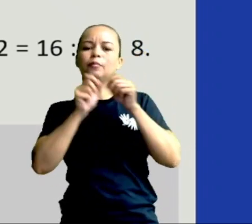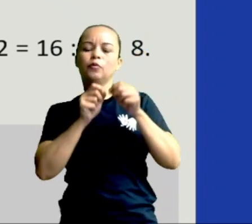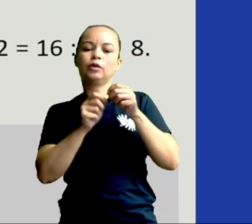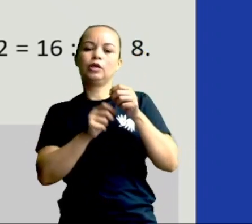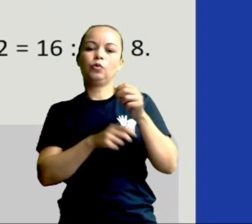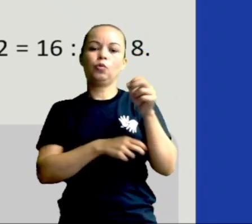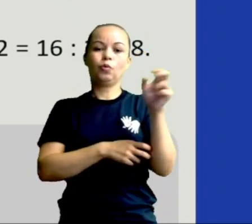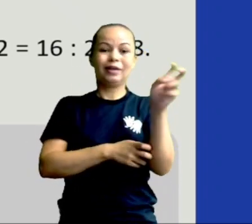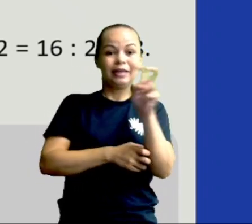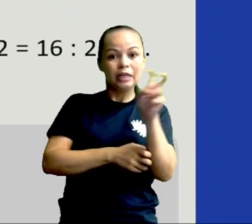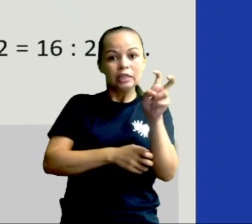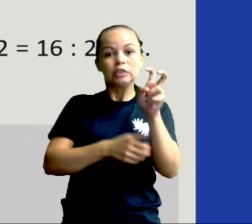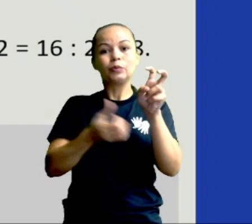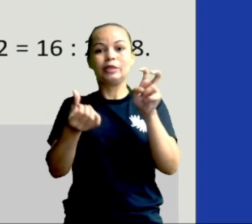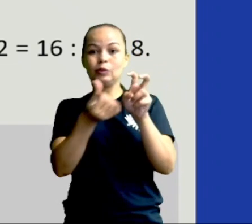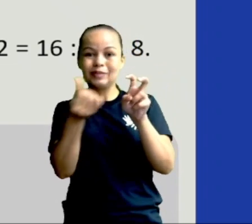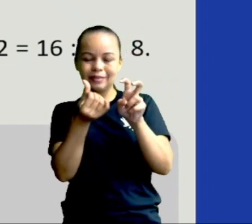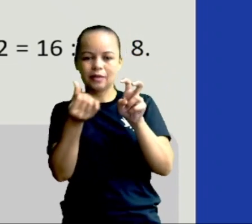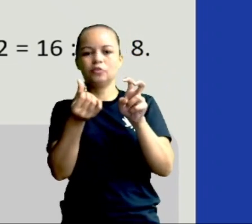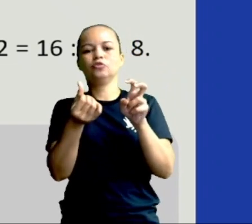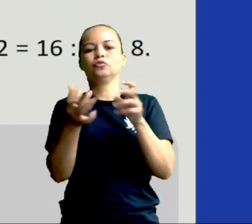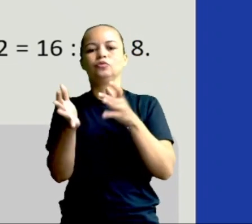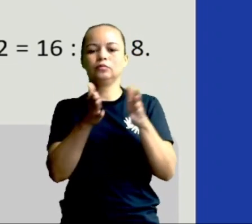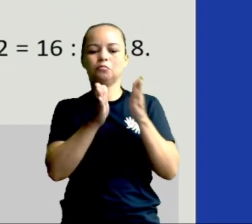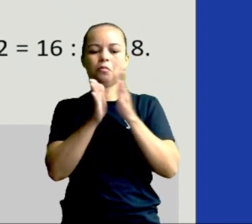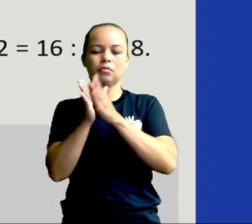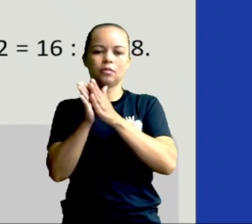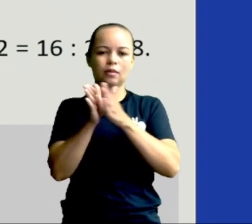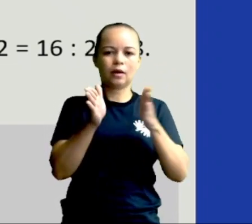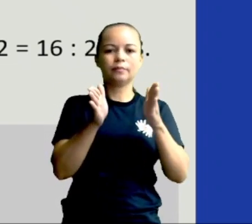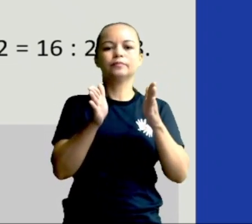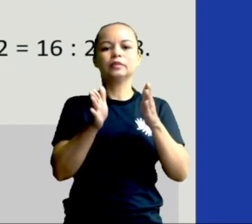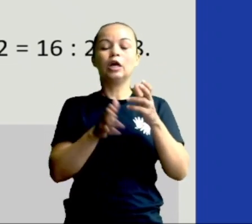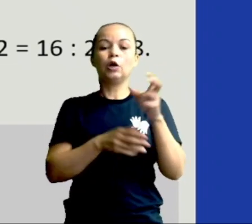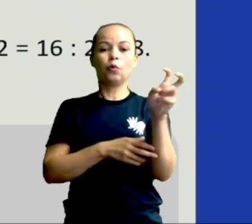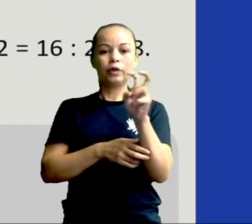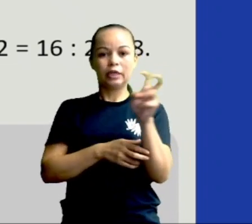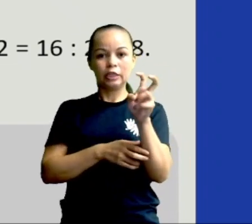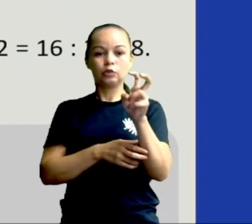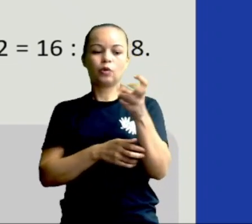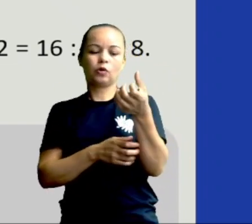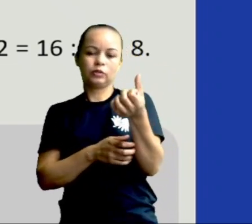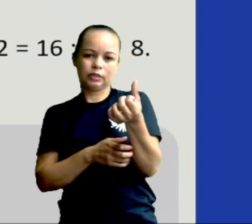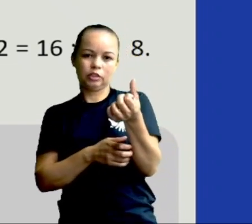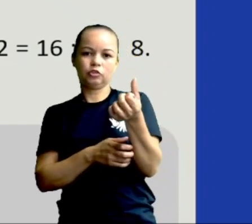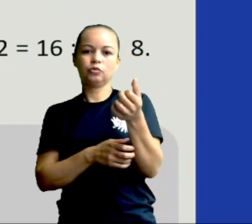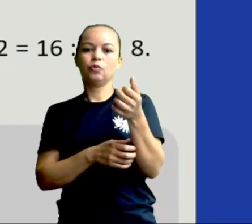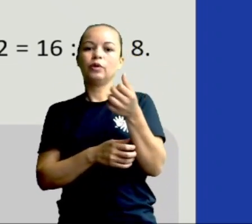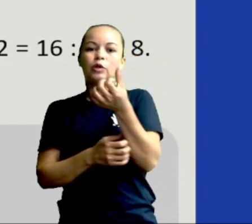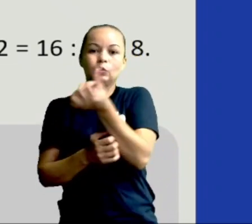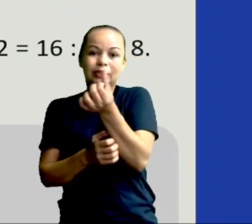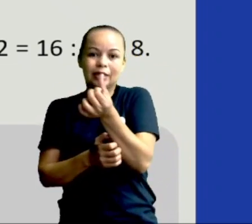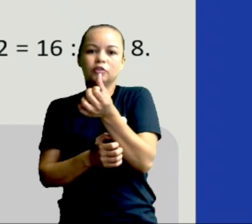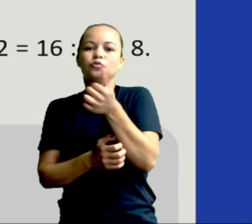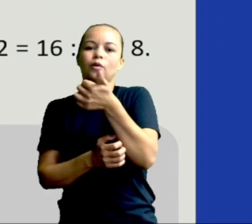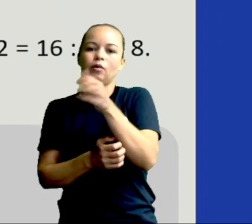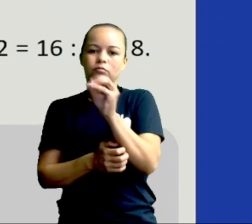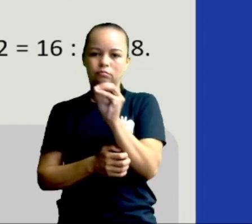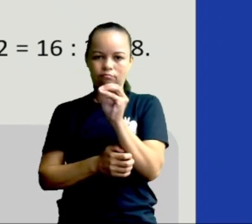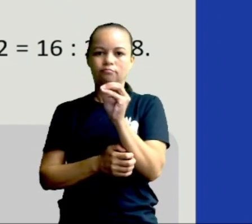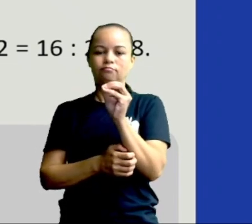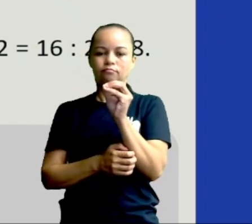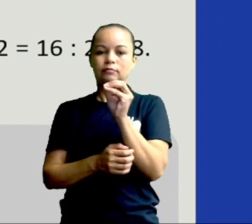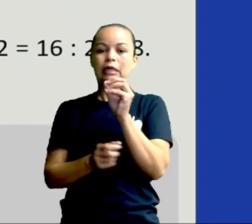e o sexto termo da sequência, né, o quinto termo é o 6 e o sexto termo é o 10, que a gente